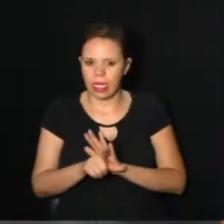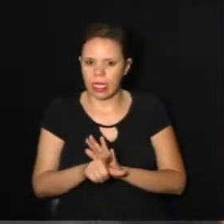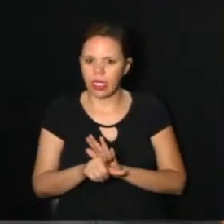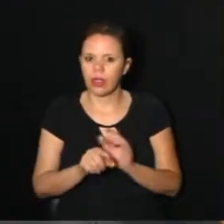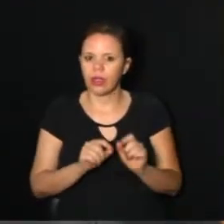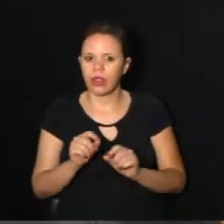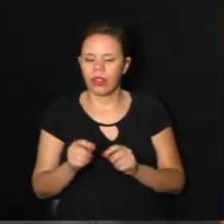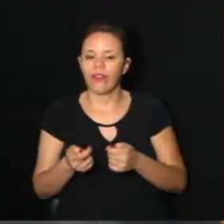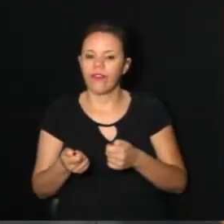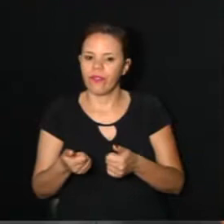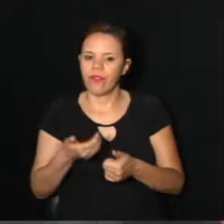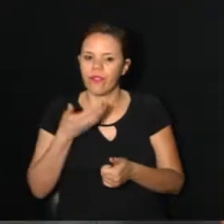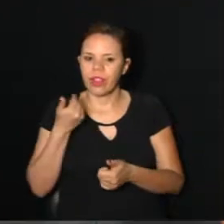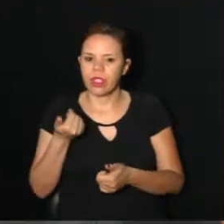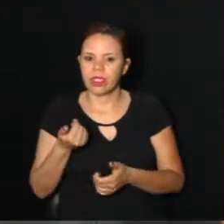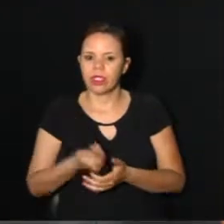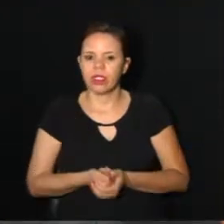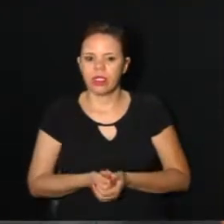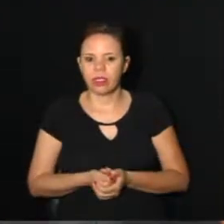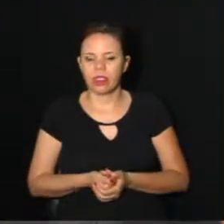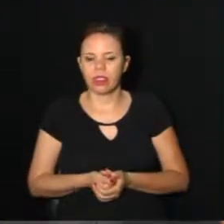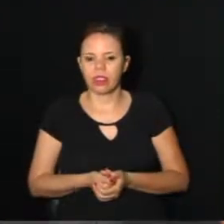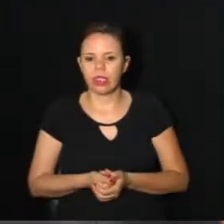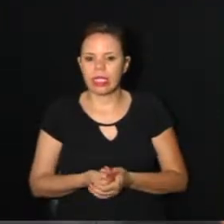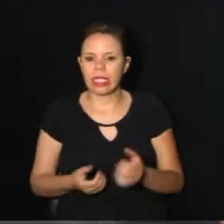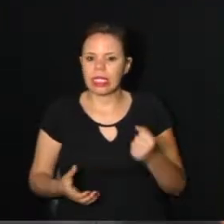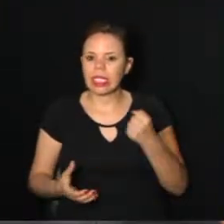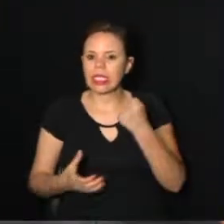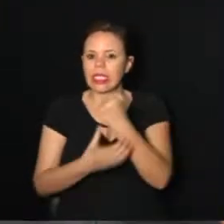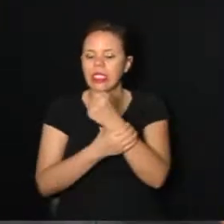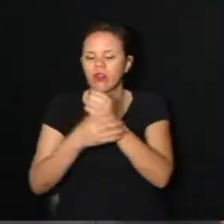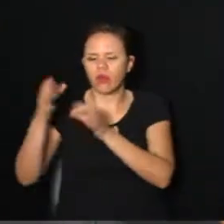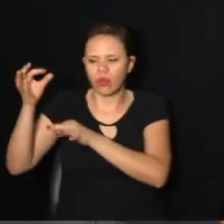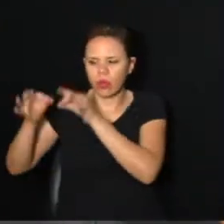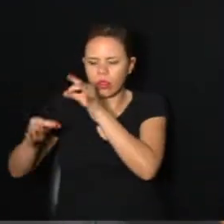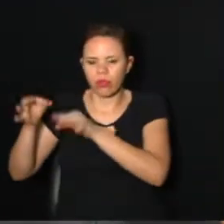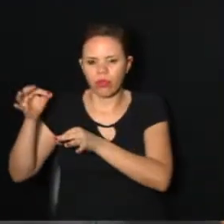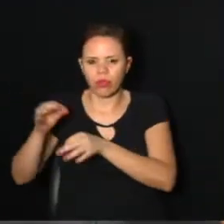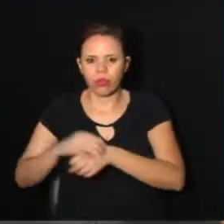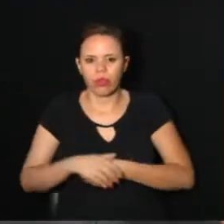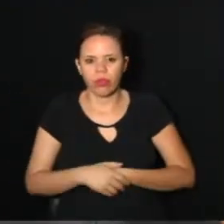que facilitam, né, a segurança jurídica